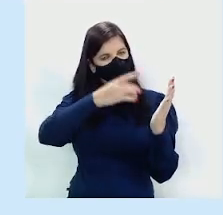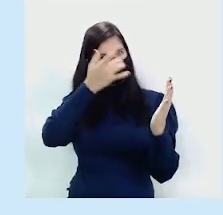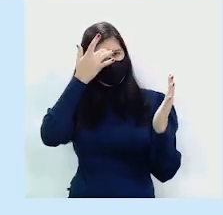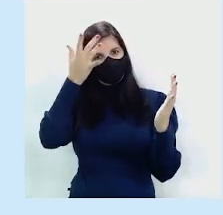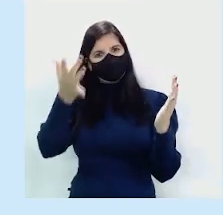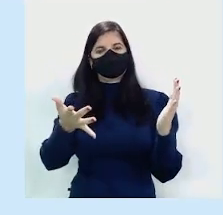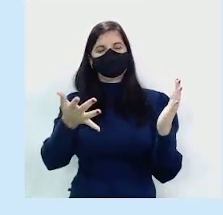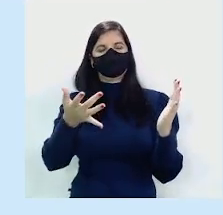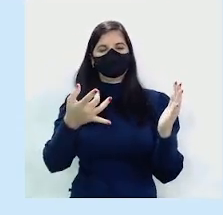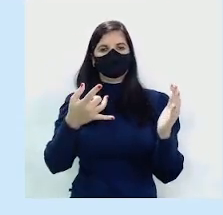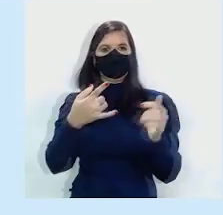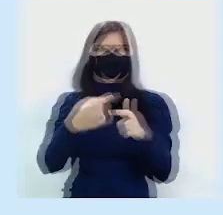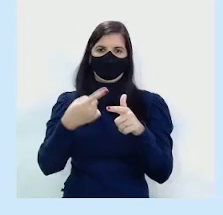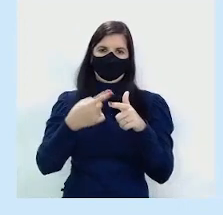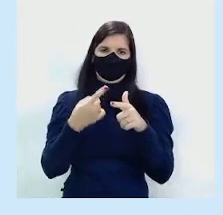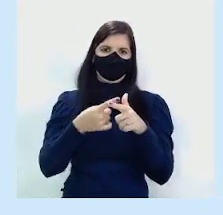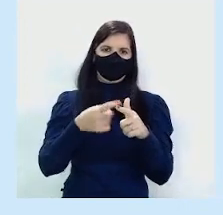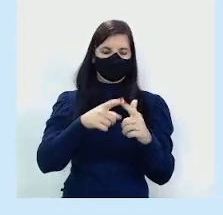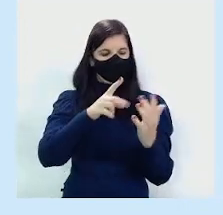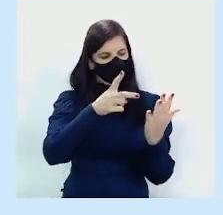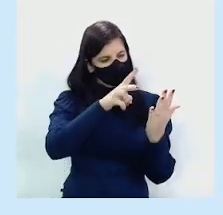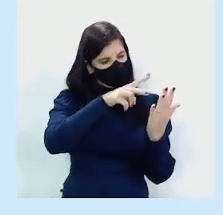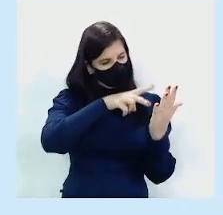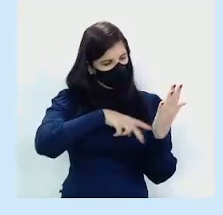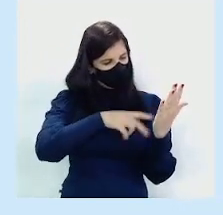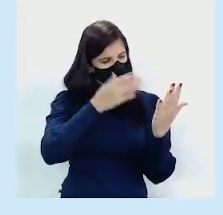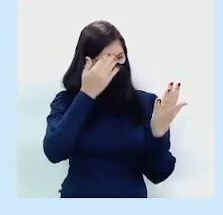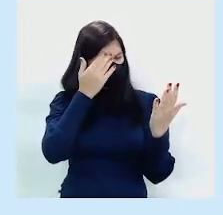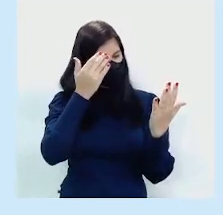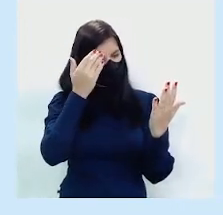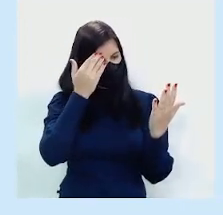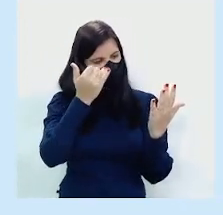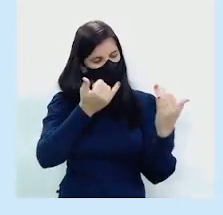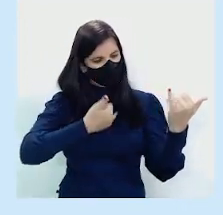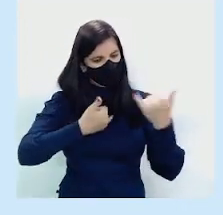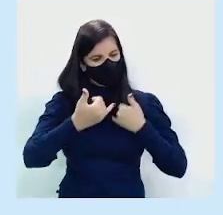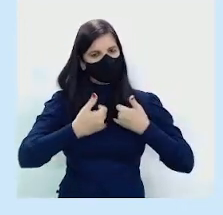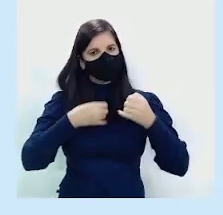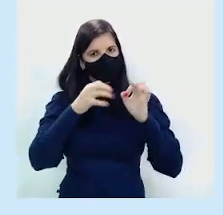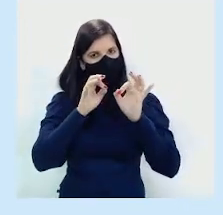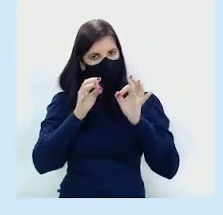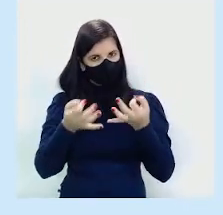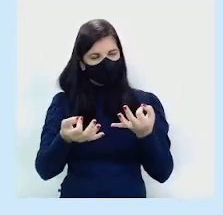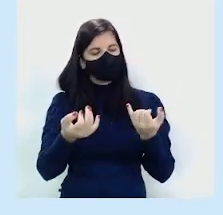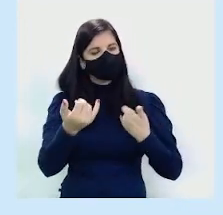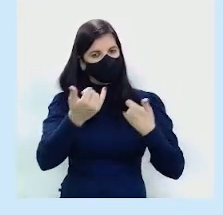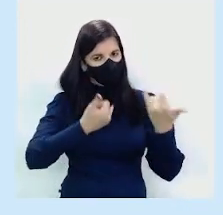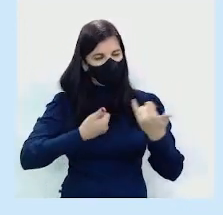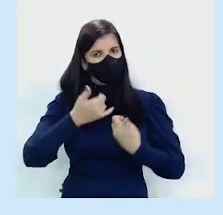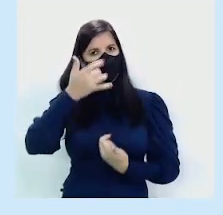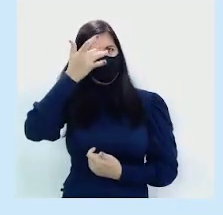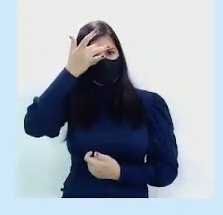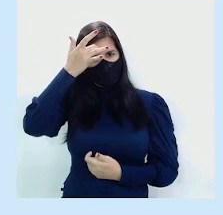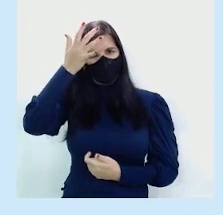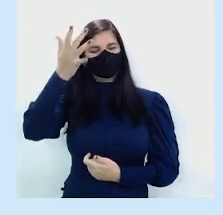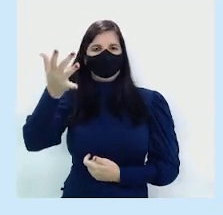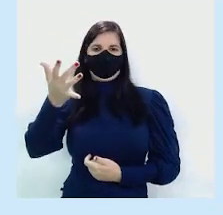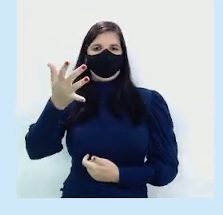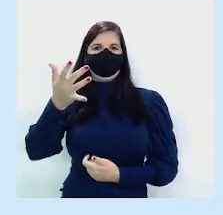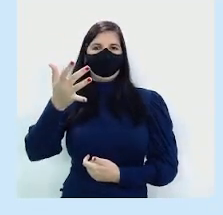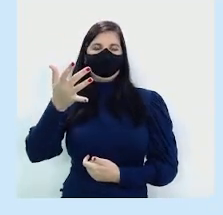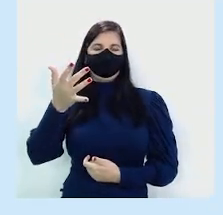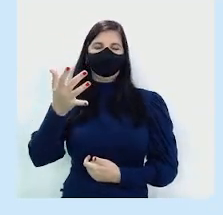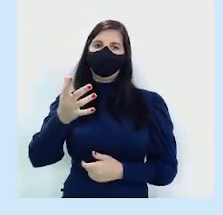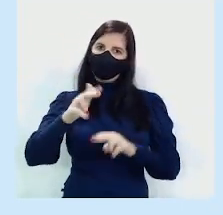quando você lê algo que você consegue compreender de forma simples, de forma fácil, aquilo que está sendo